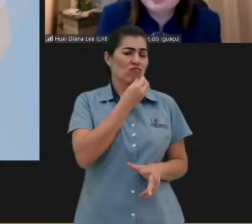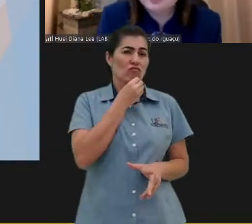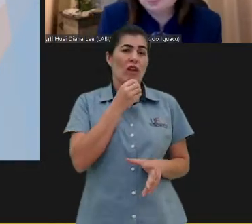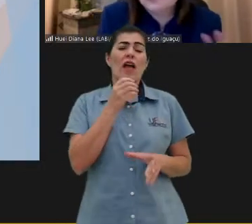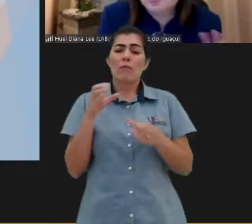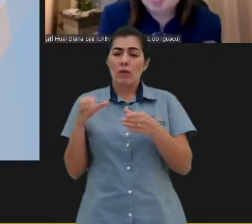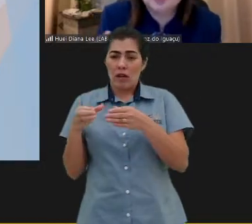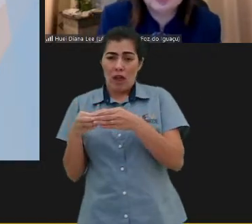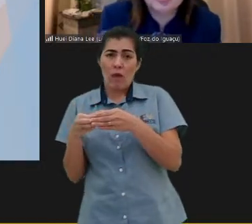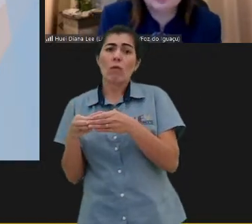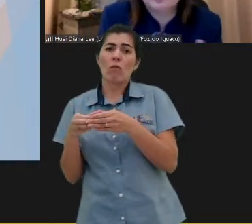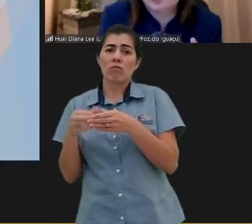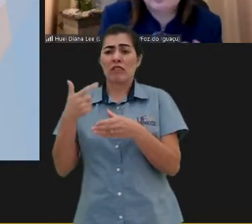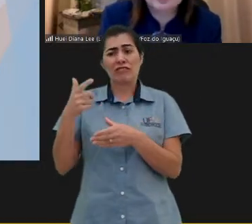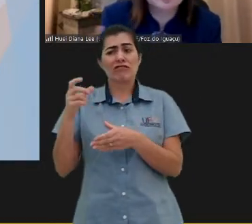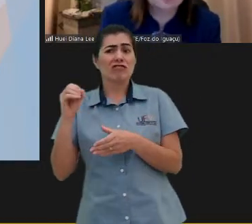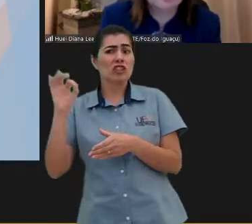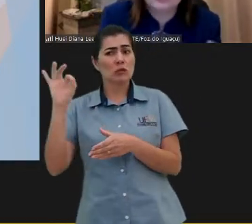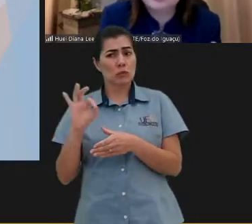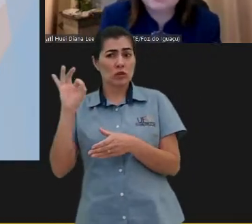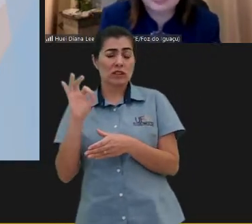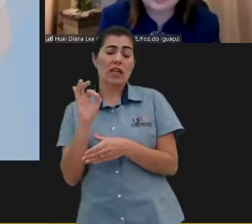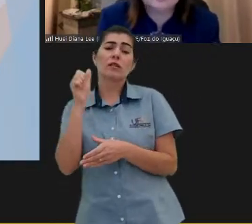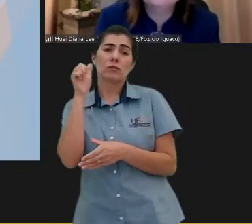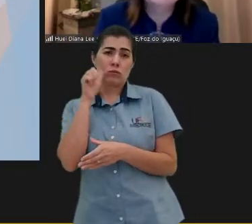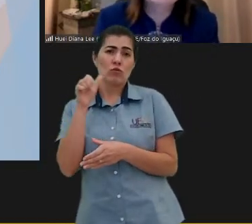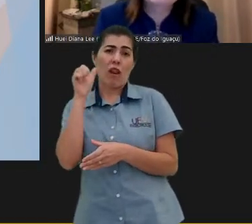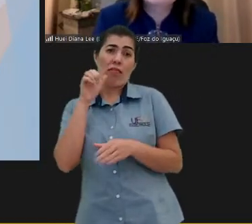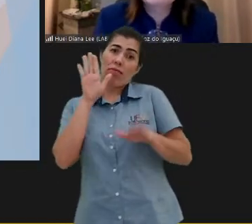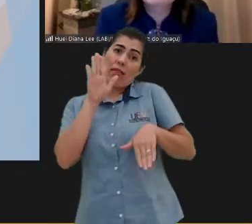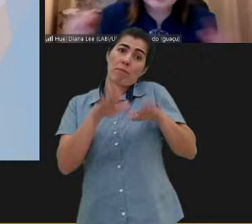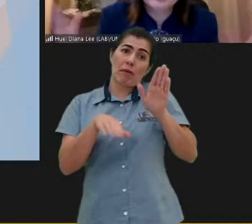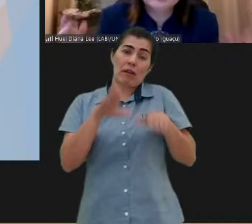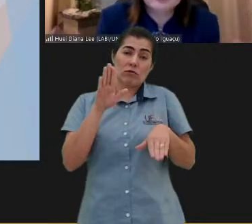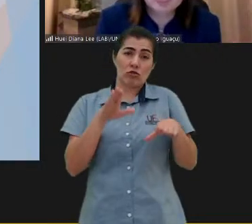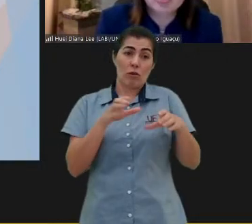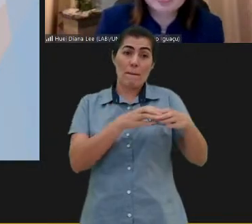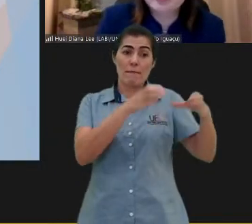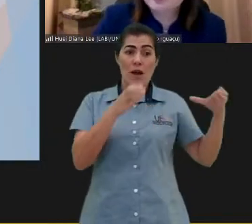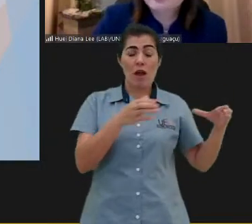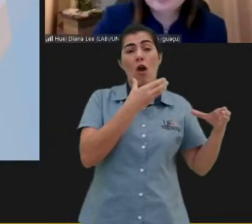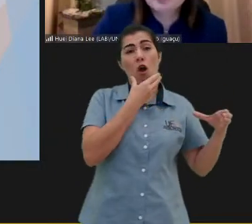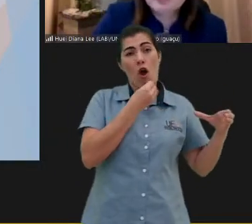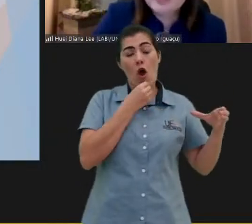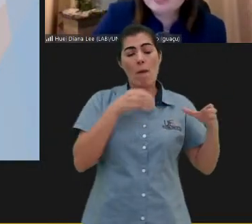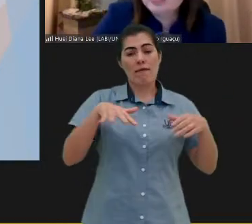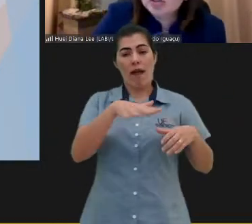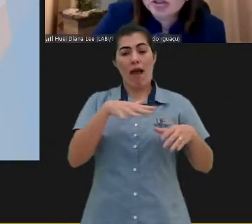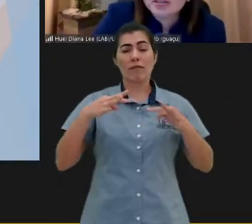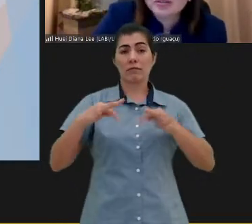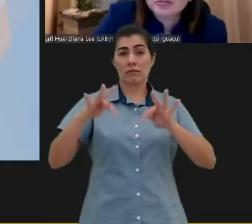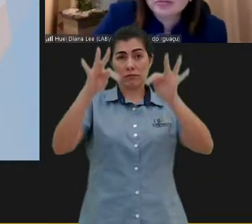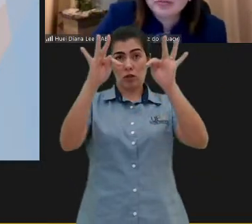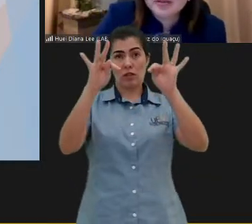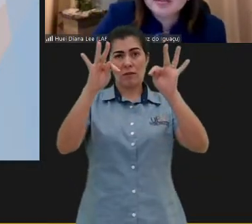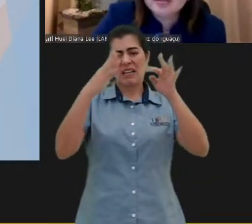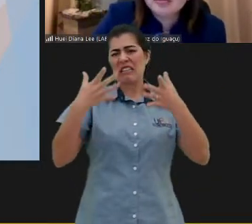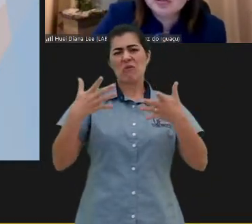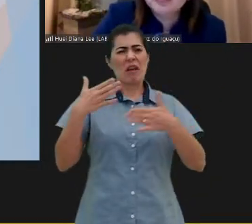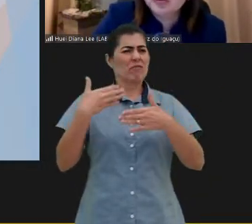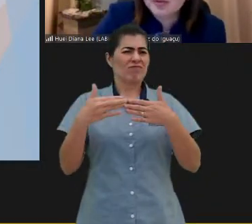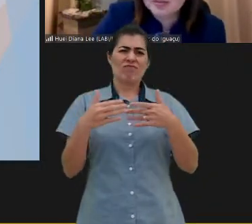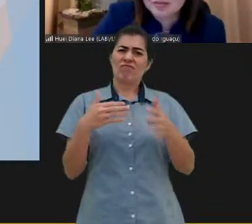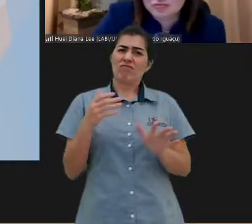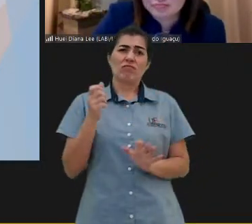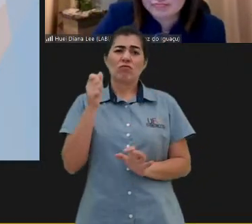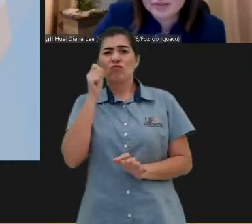ainda, cerca de 20%, pouco menos, pouco mais, depende, na área tecnológica. Mas não é uma questão de gênero, é uma questão